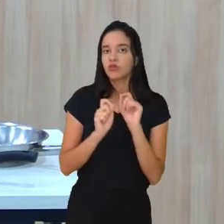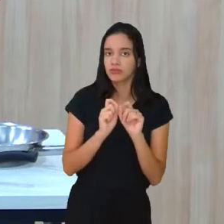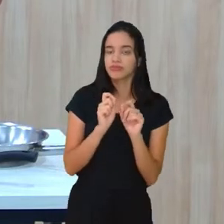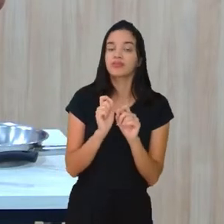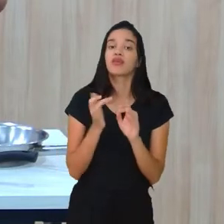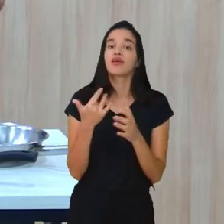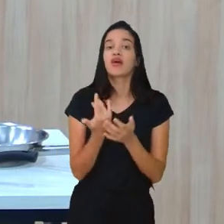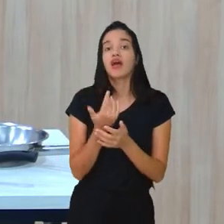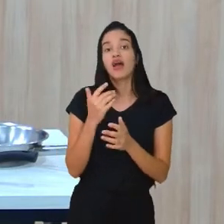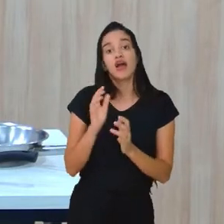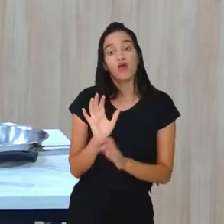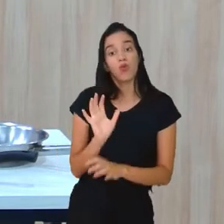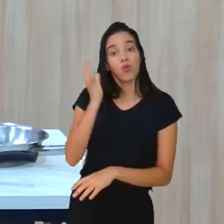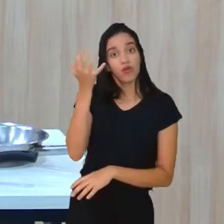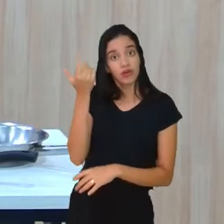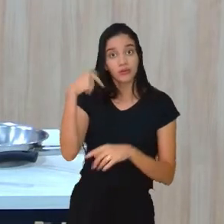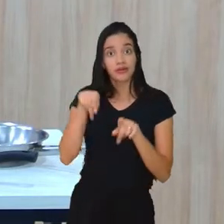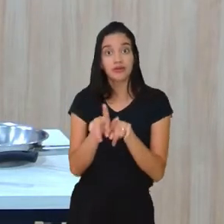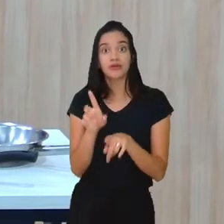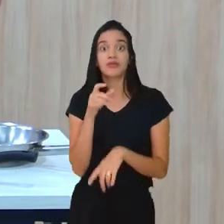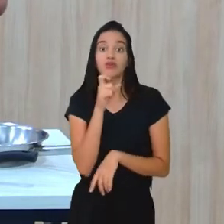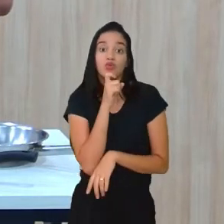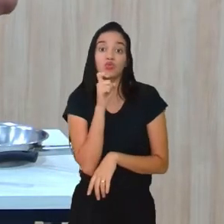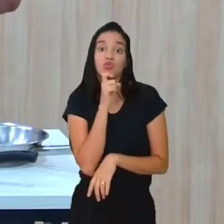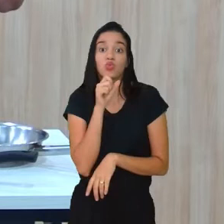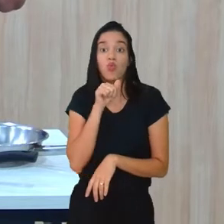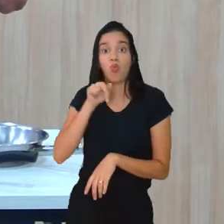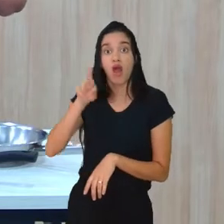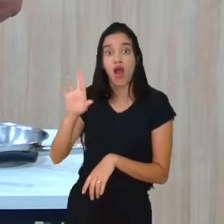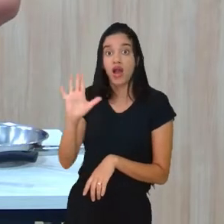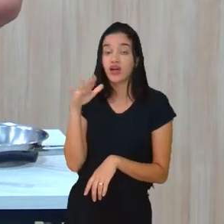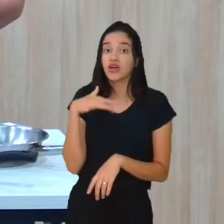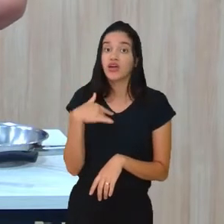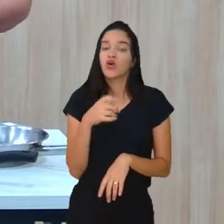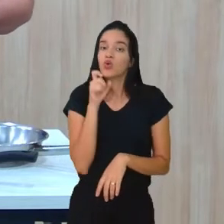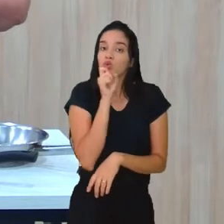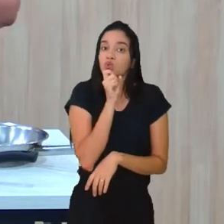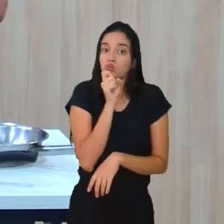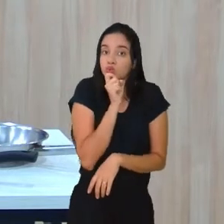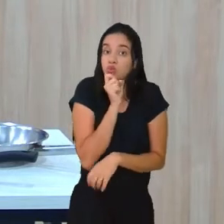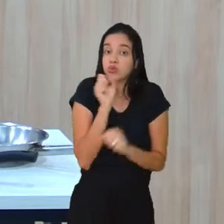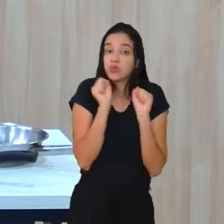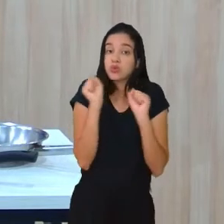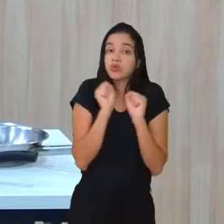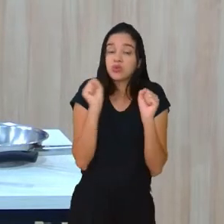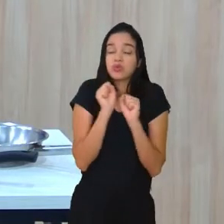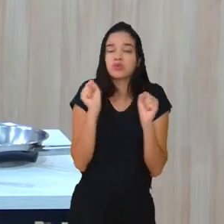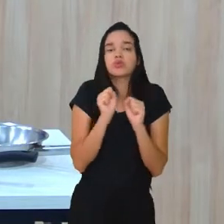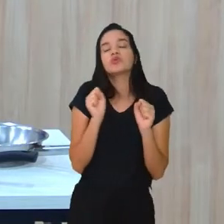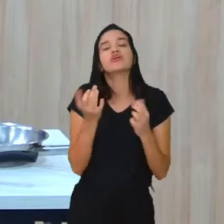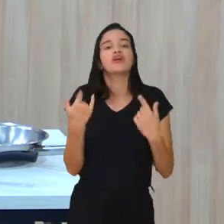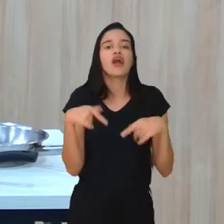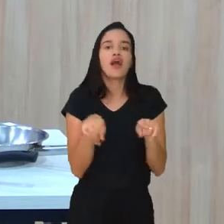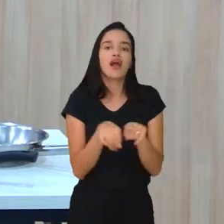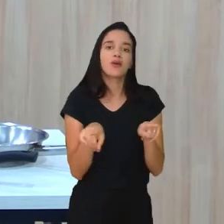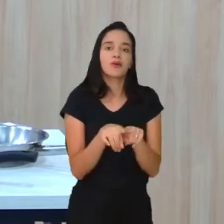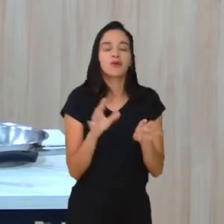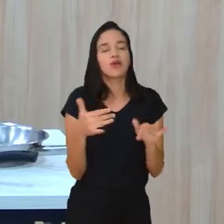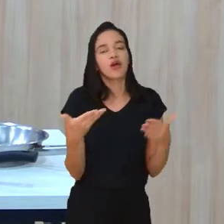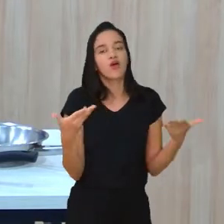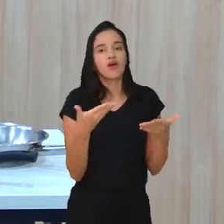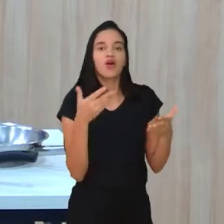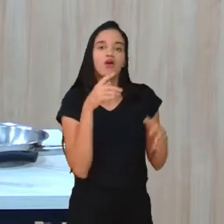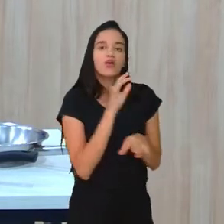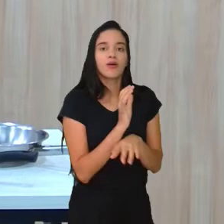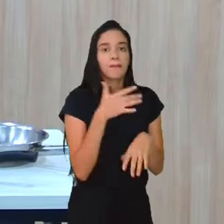da temperatura e do ar frio, ele é pesado e desce. E o ar quente, ele é leve e sobe. Então, se